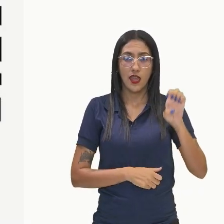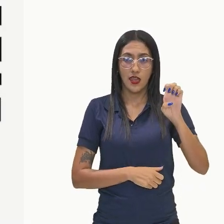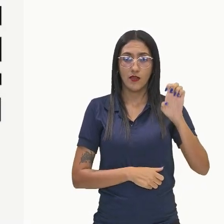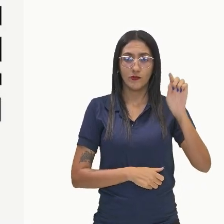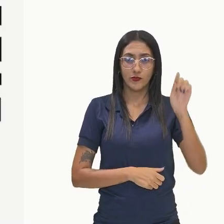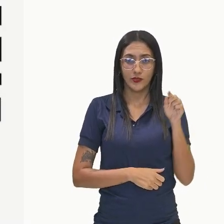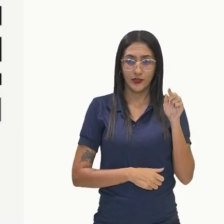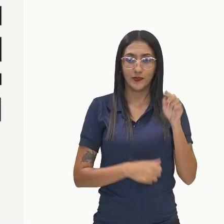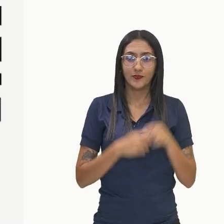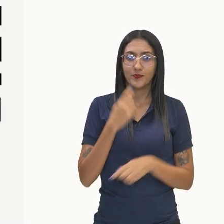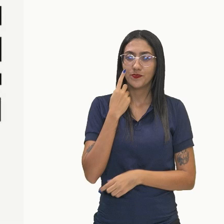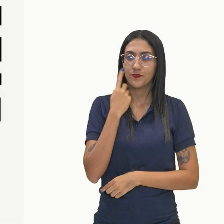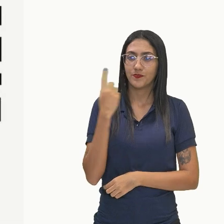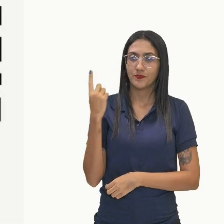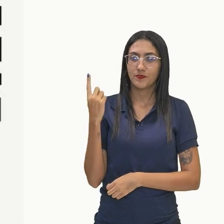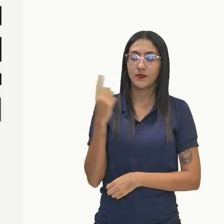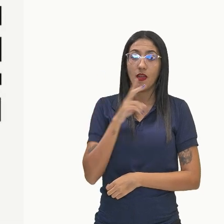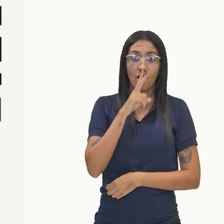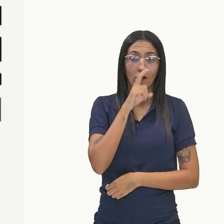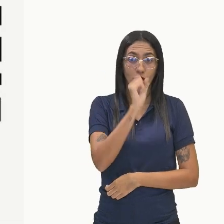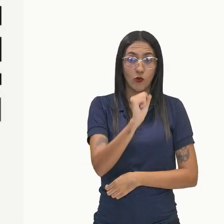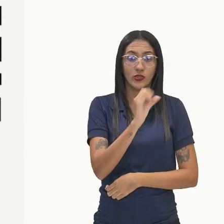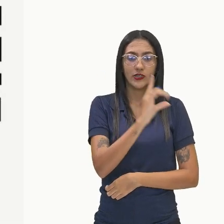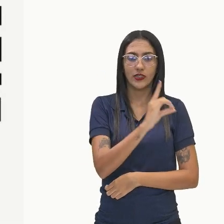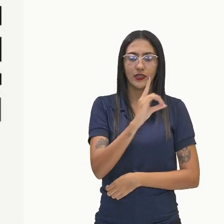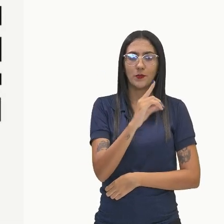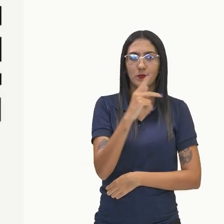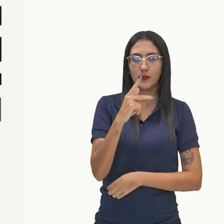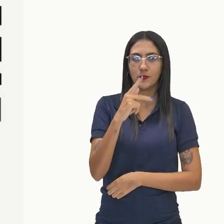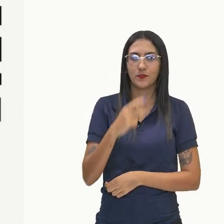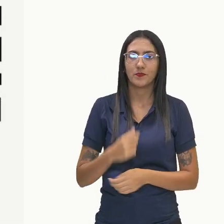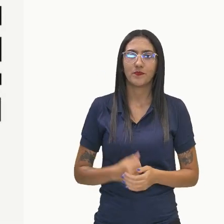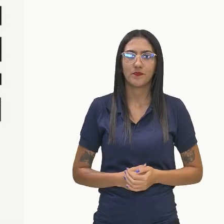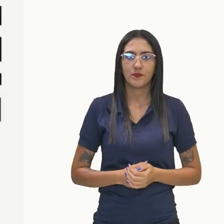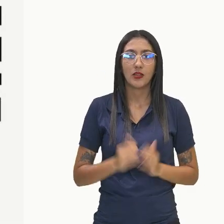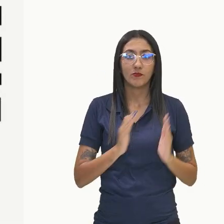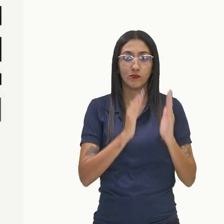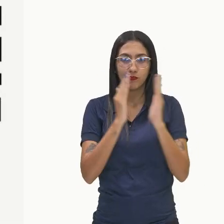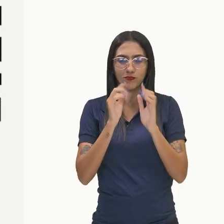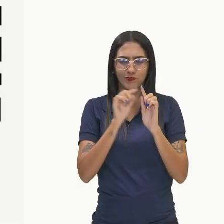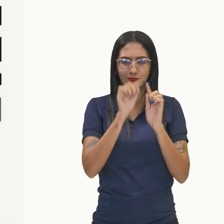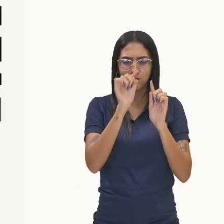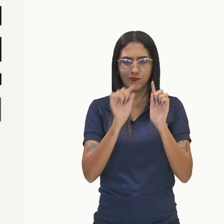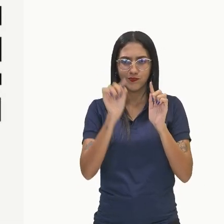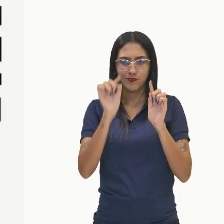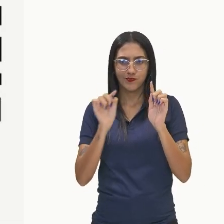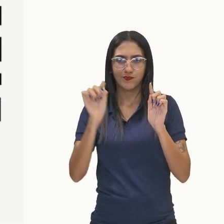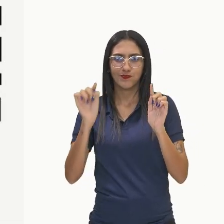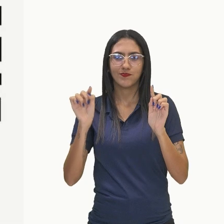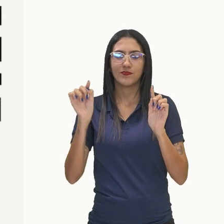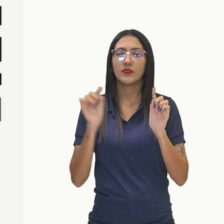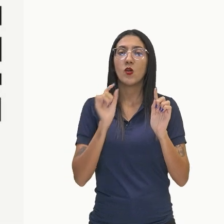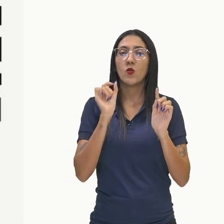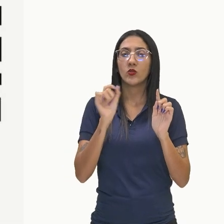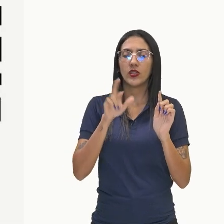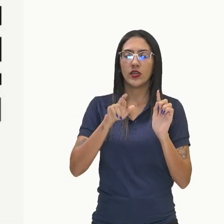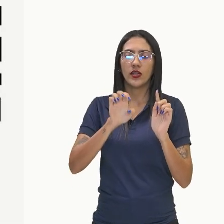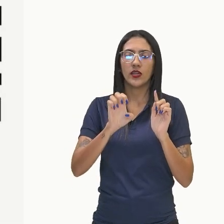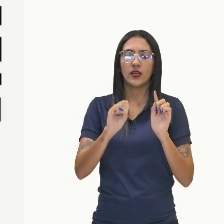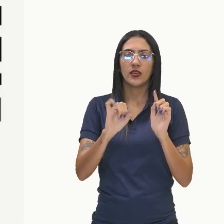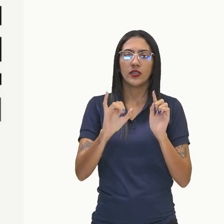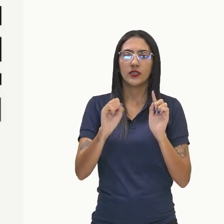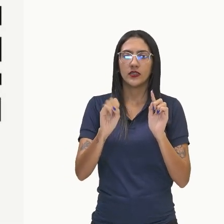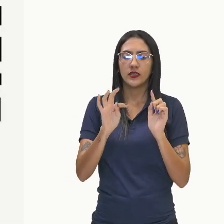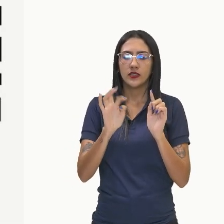né? E temos também a resistência interna, né? Porque todo receptor, assim como todo gerador